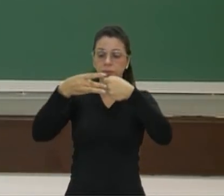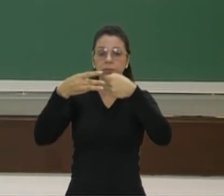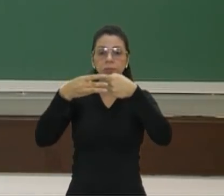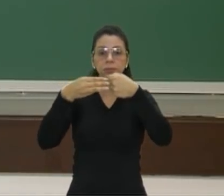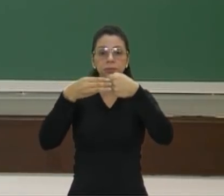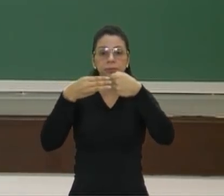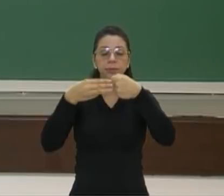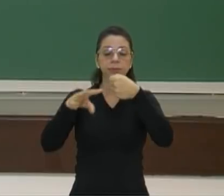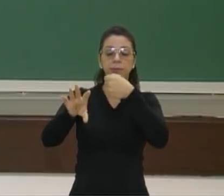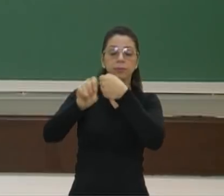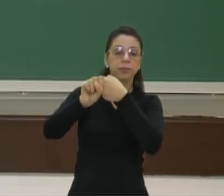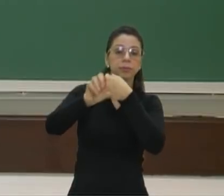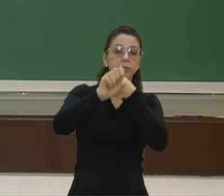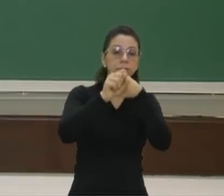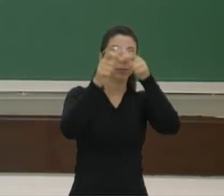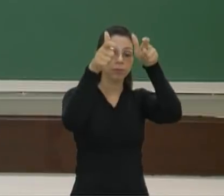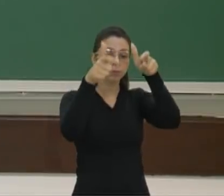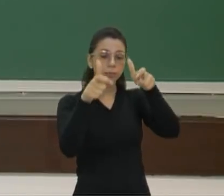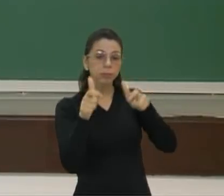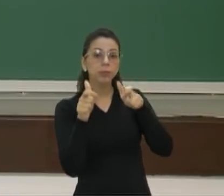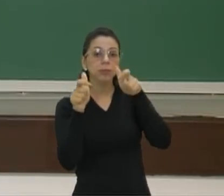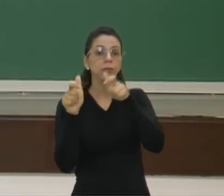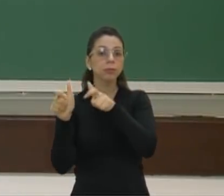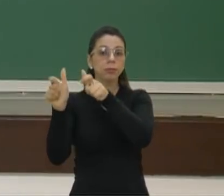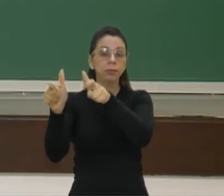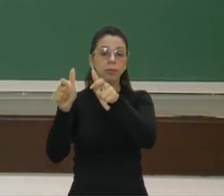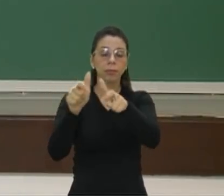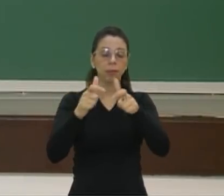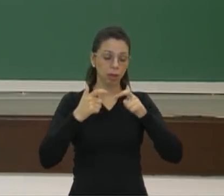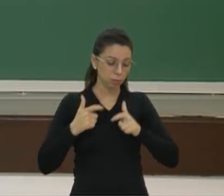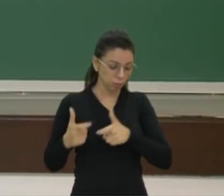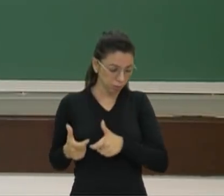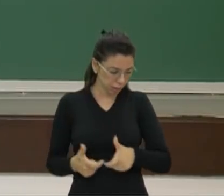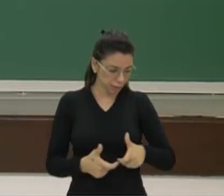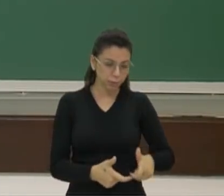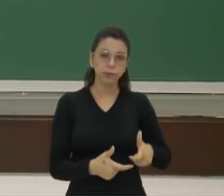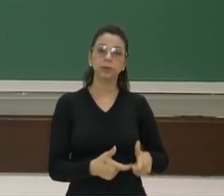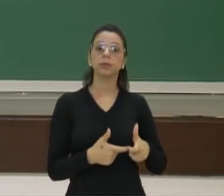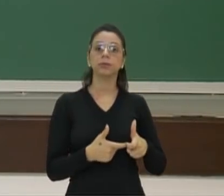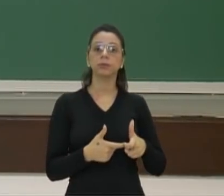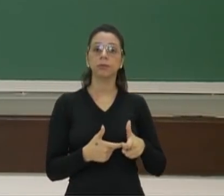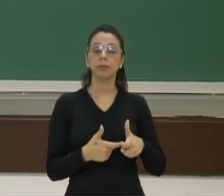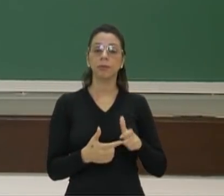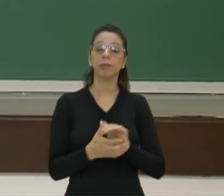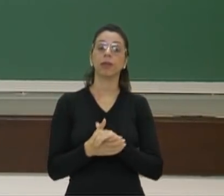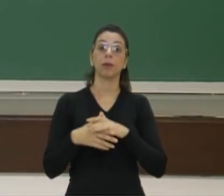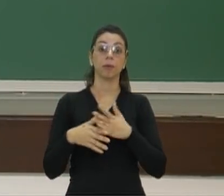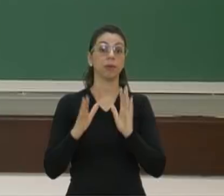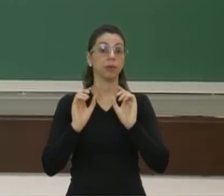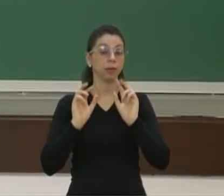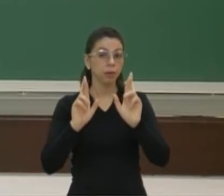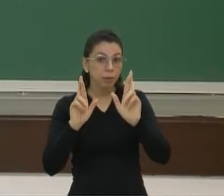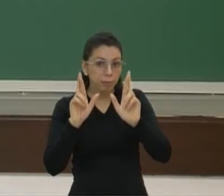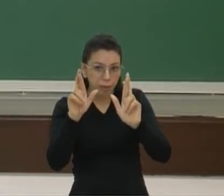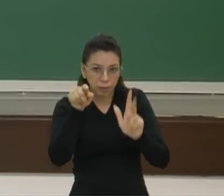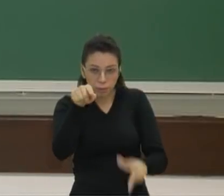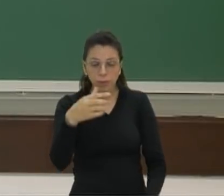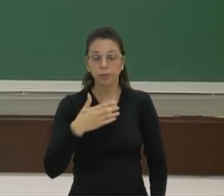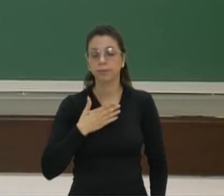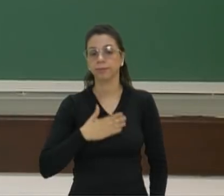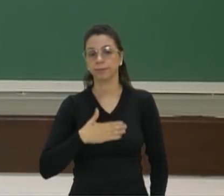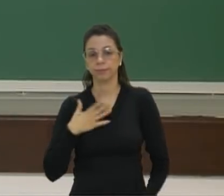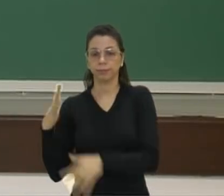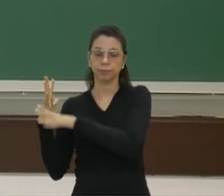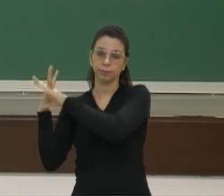esses receptores, se localizam em cada um desses órgãos. Então, espero que vocês tenham gostado,